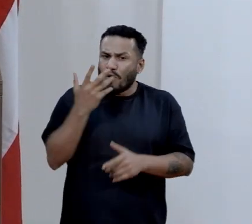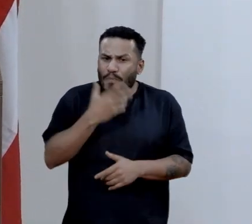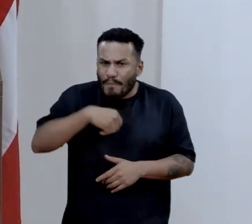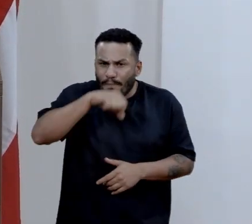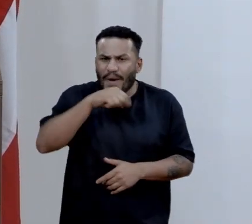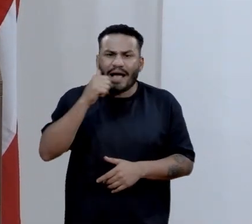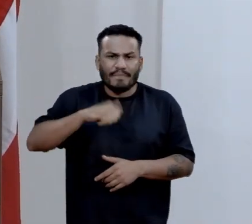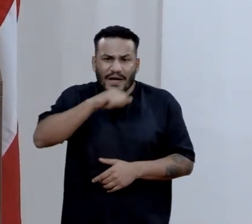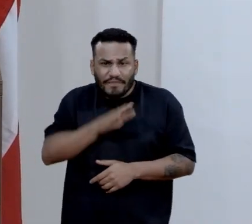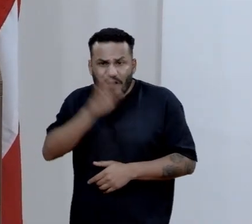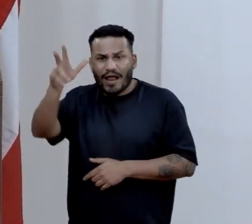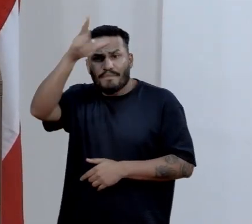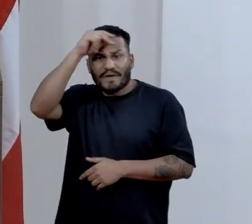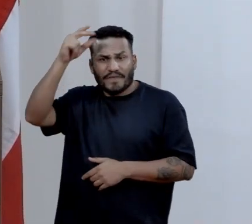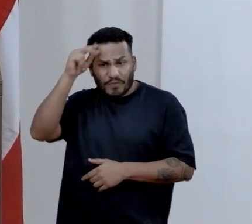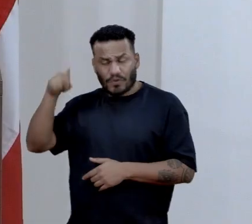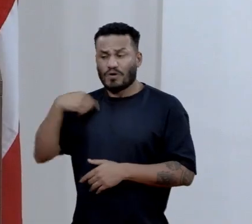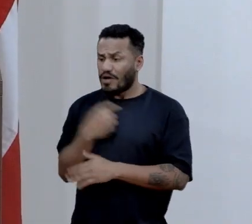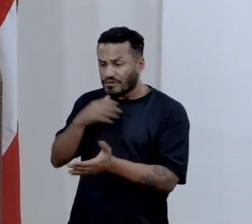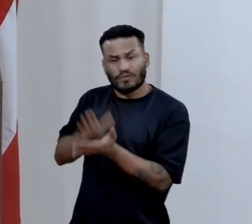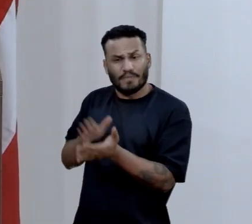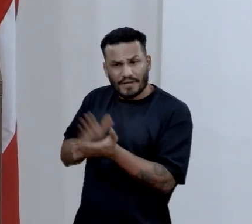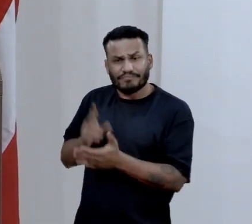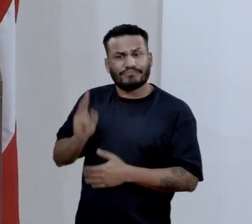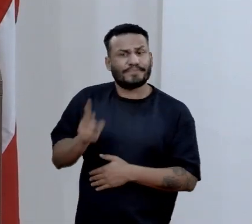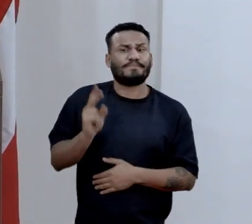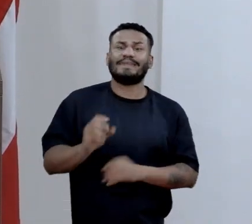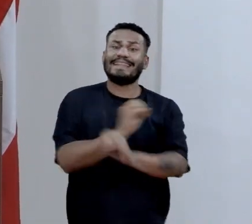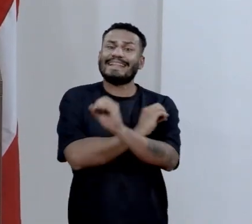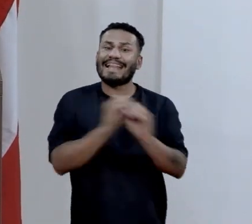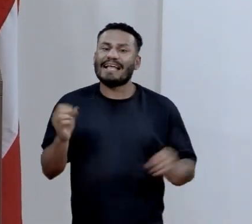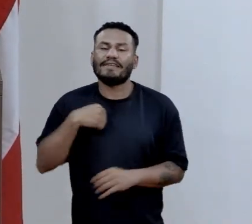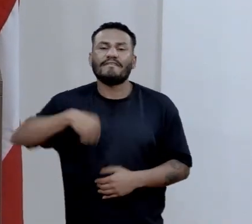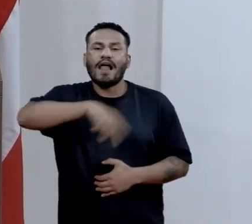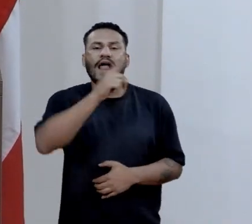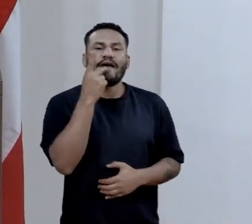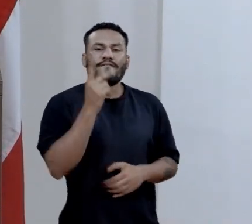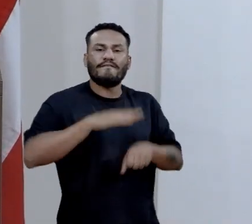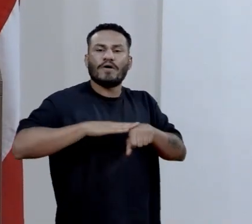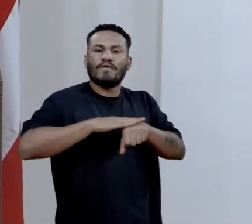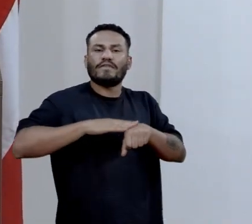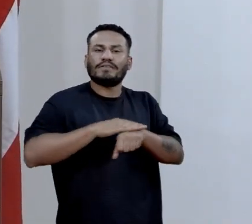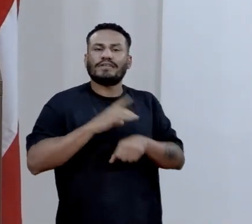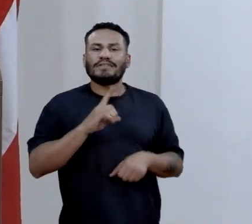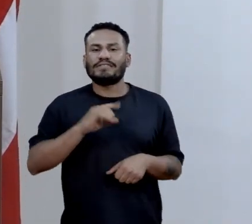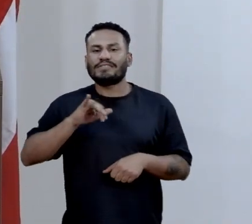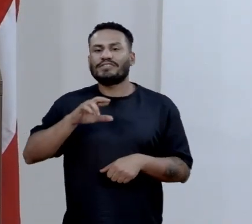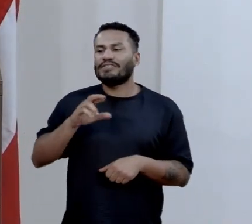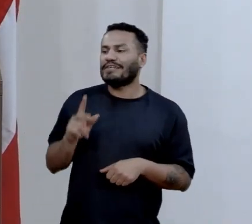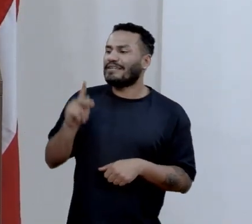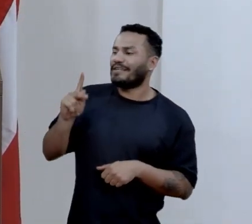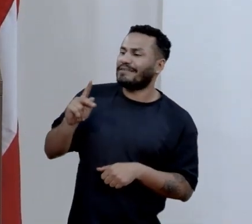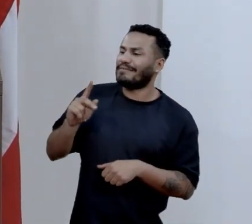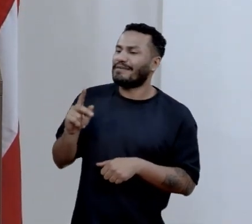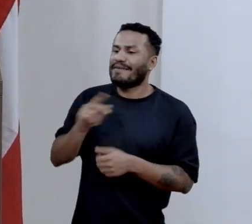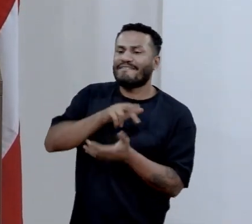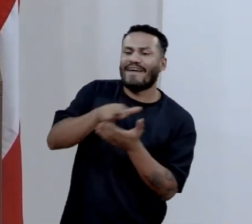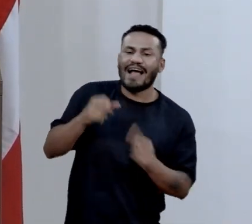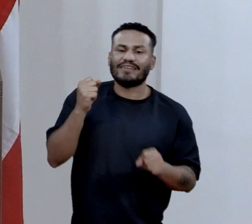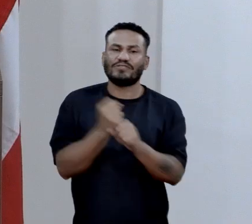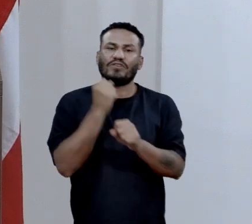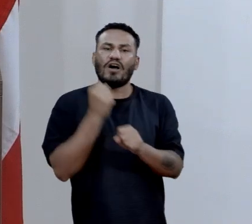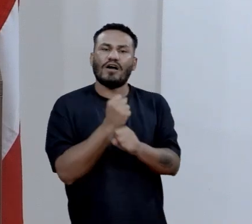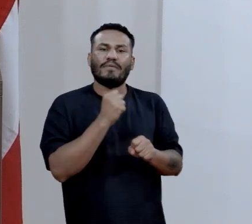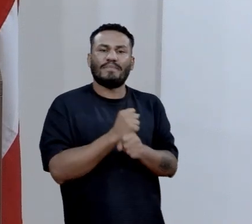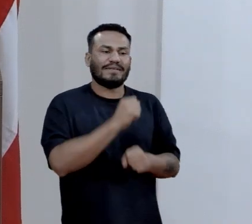lá, cobraram da prefeitura, nós cobramos o tempo inteiro e nada. Aí tu vai lá falar com o dinheiro que está aqui, que são muitas obras